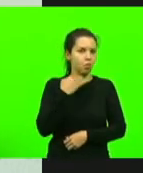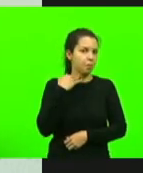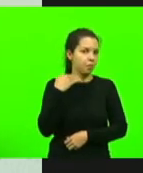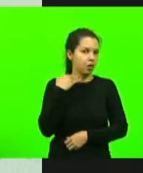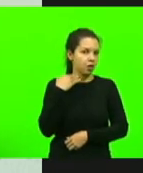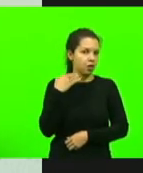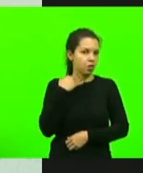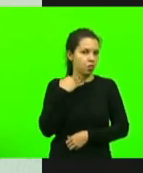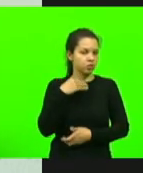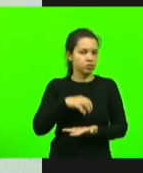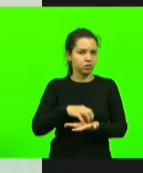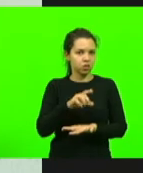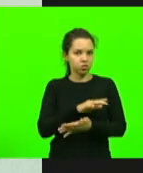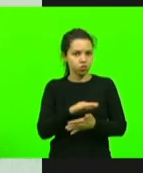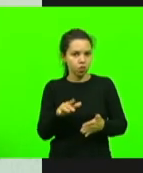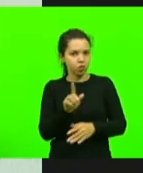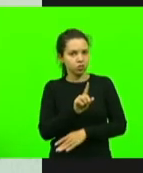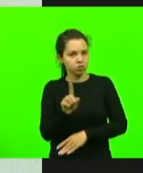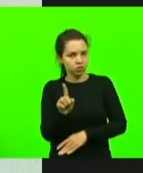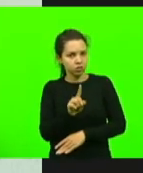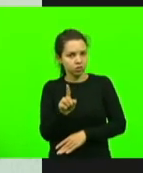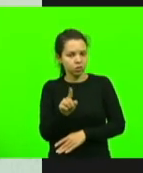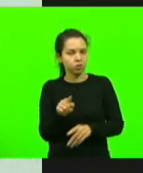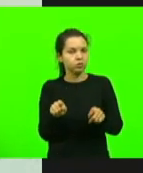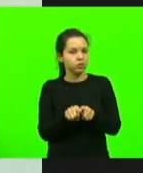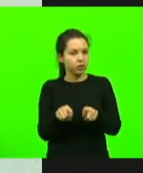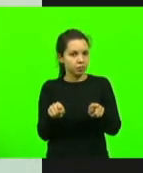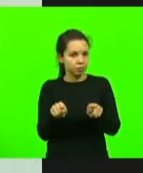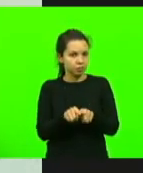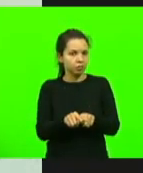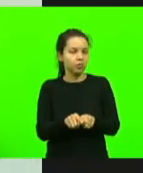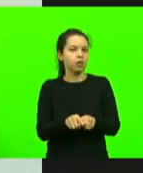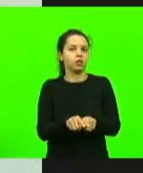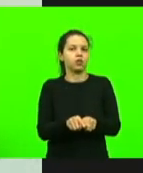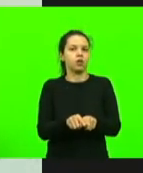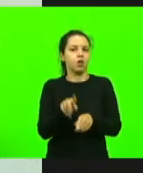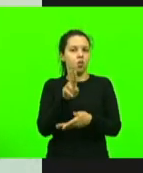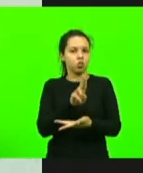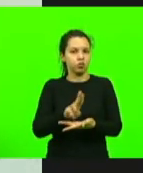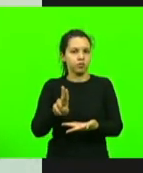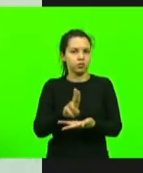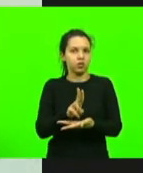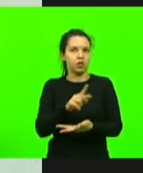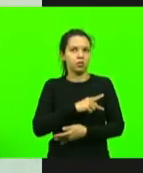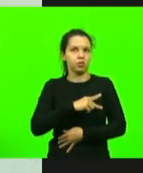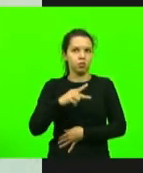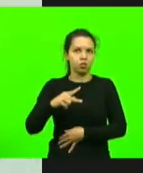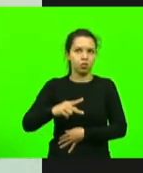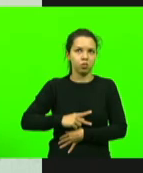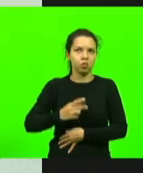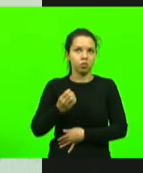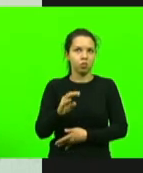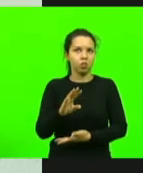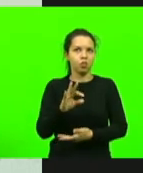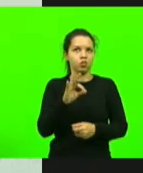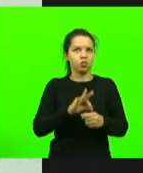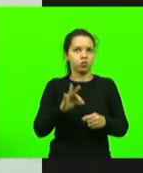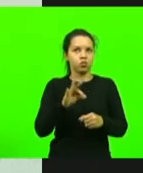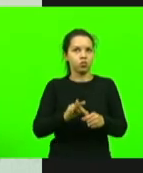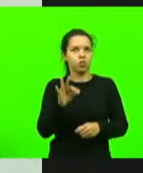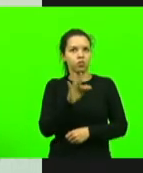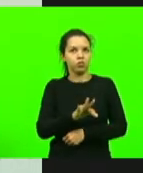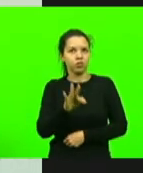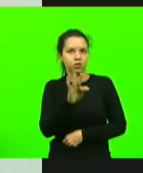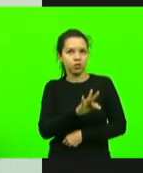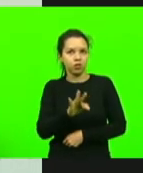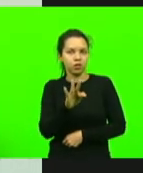instância cisto Por às últimas consequências a própria universidade pública o Instituto Federal como Instituto Federal